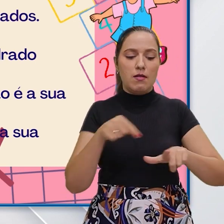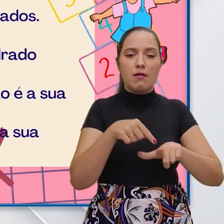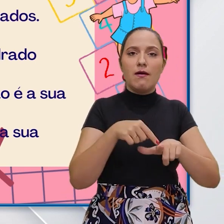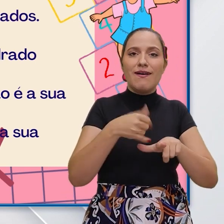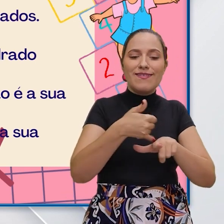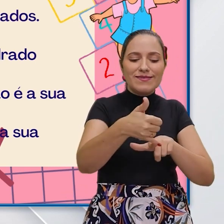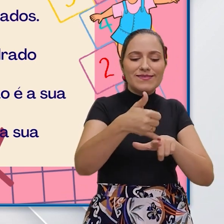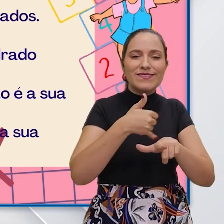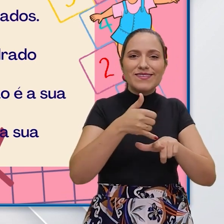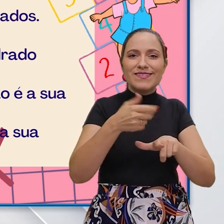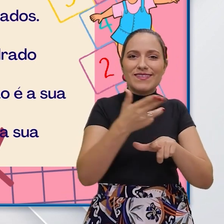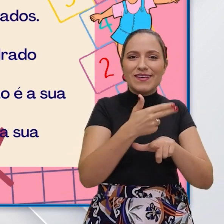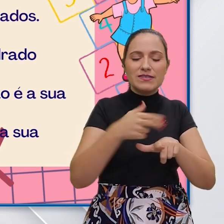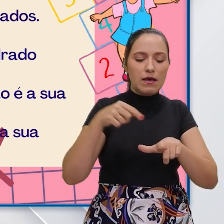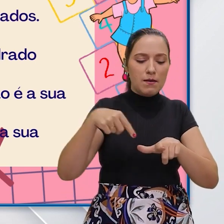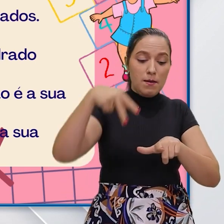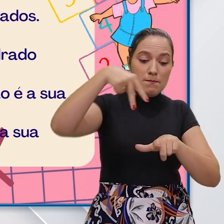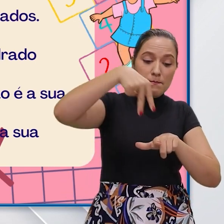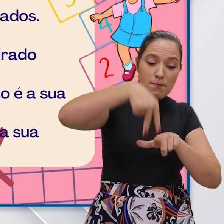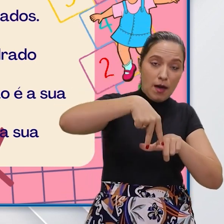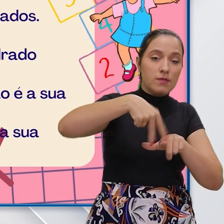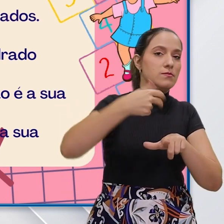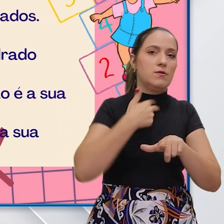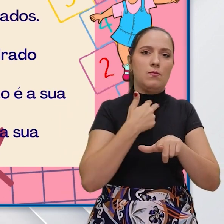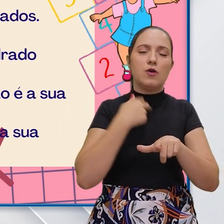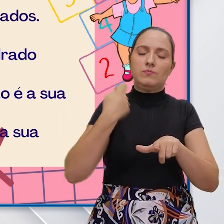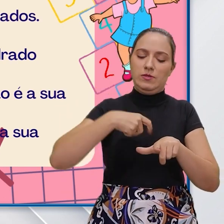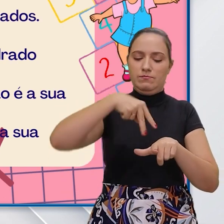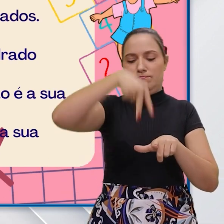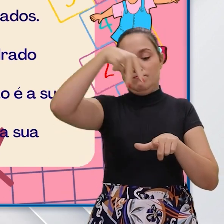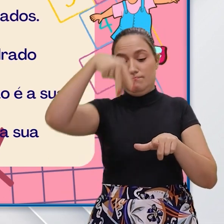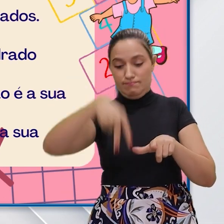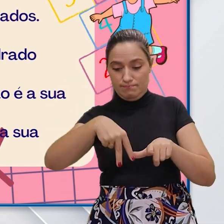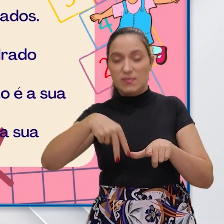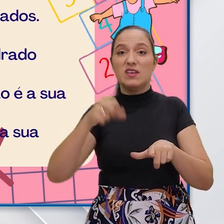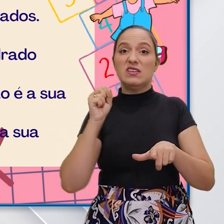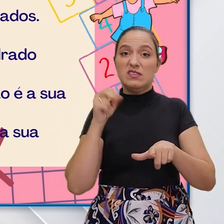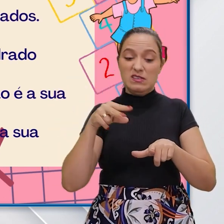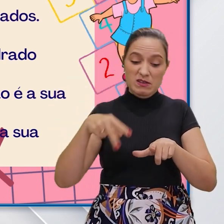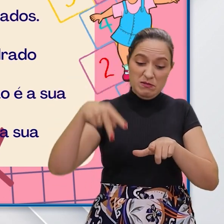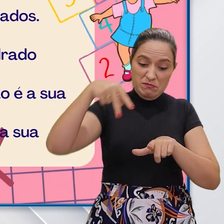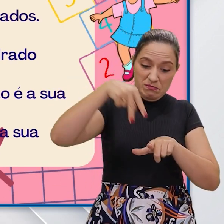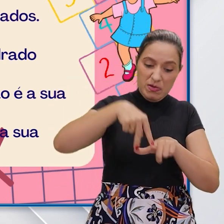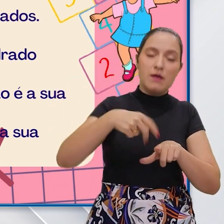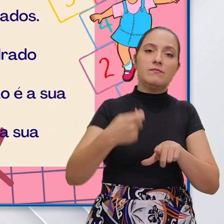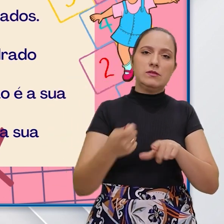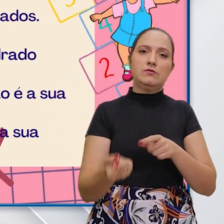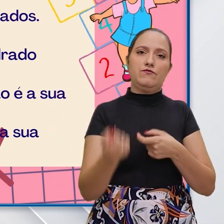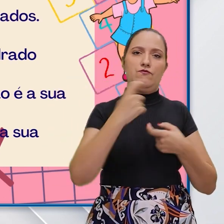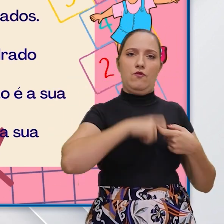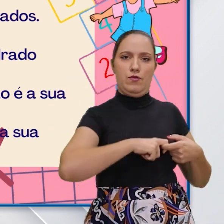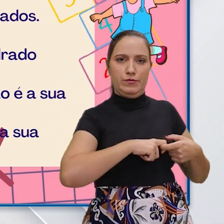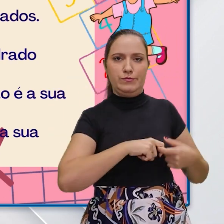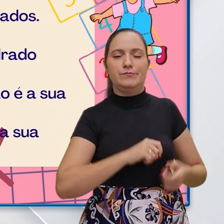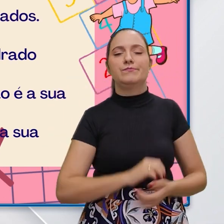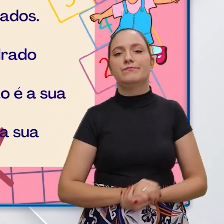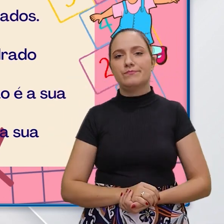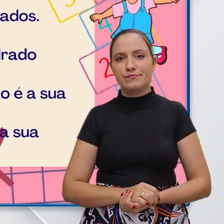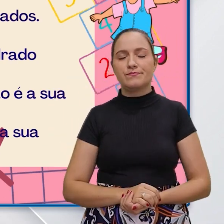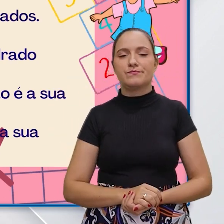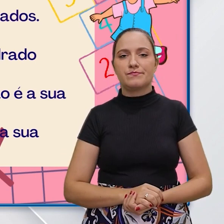nas linhas dos quadrados desenhados. Caso pise na linha, volte uma